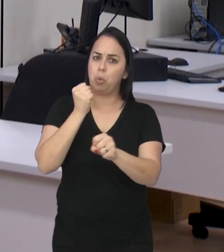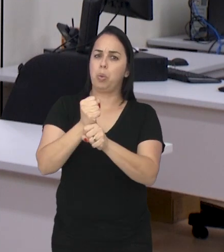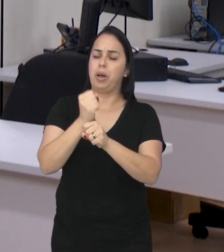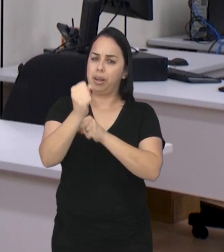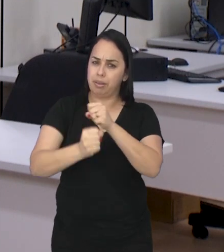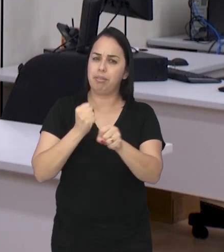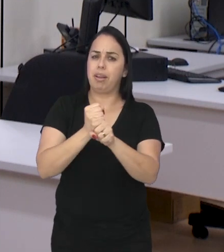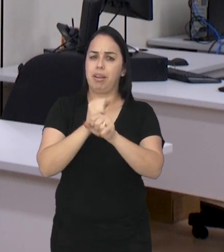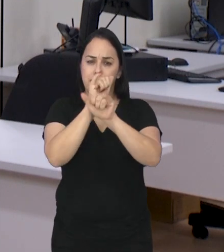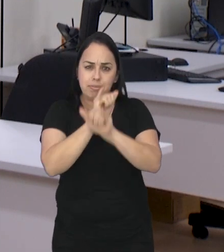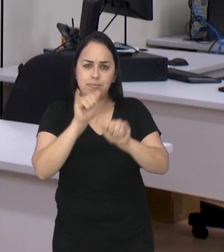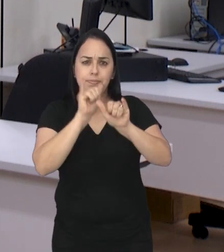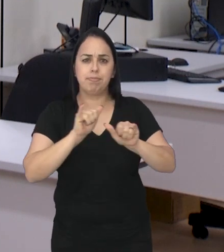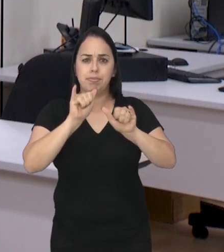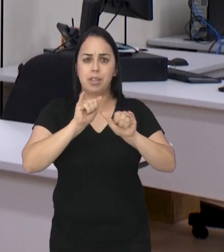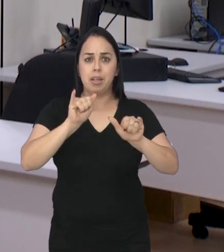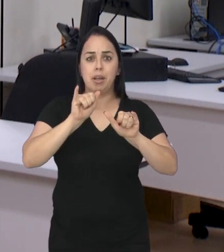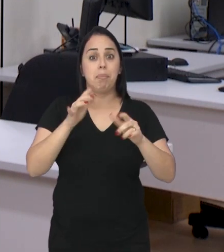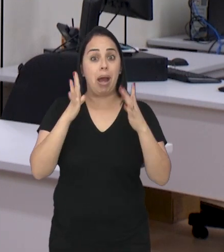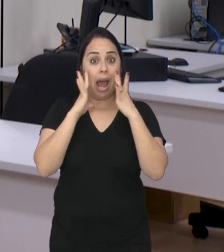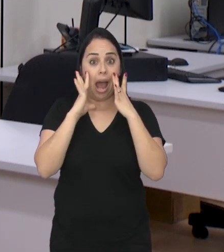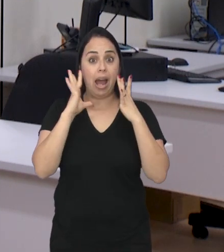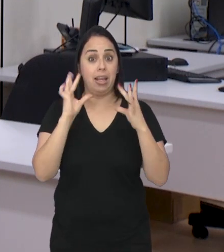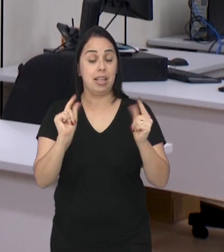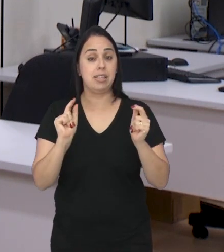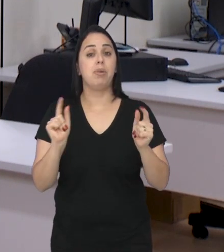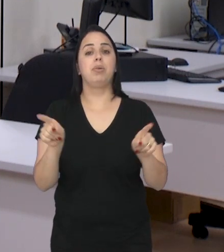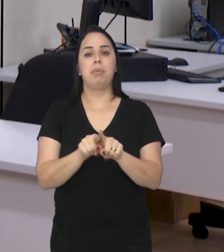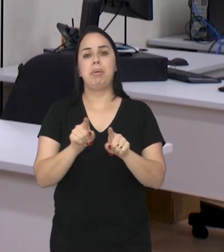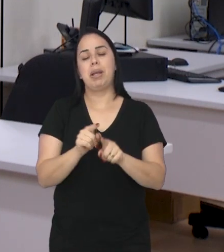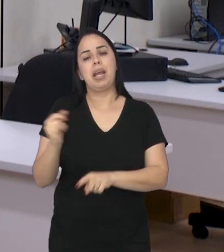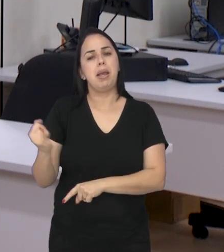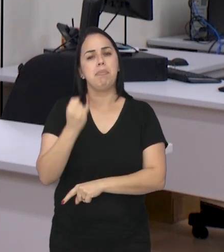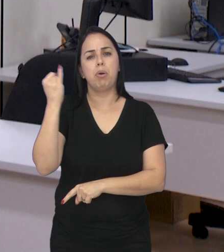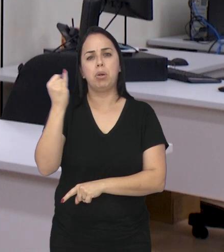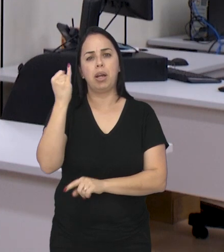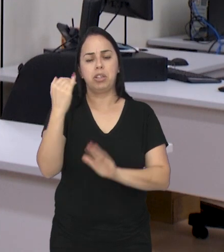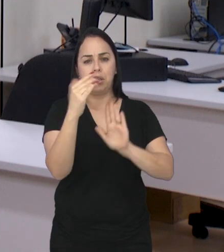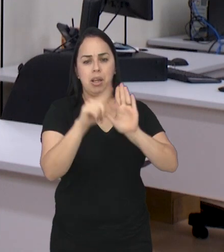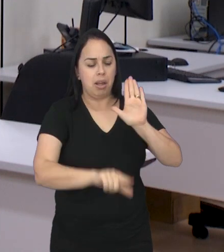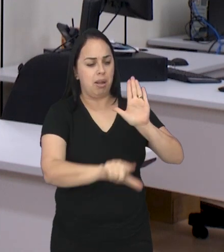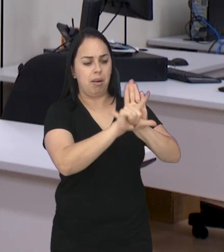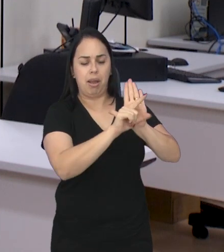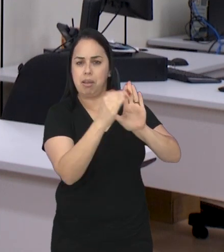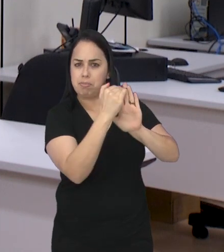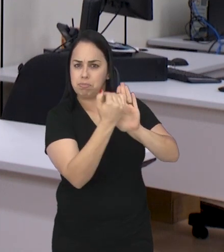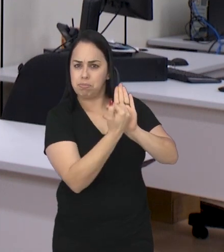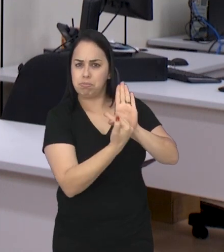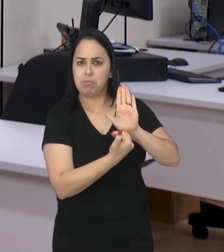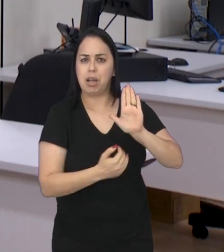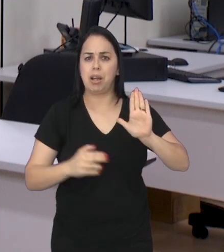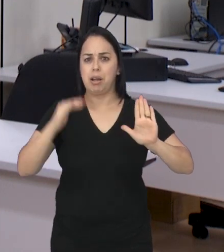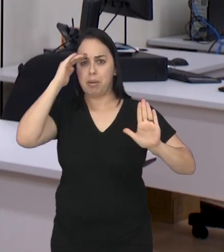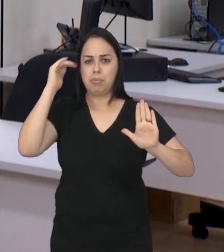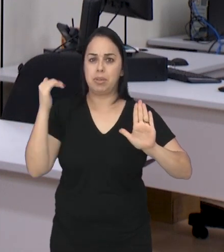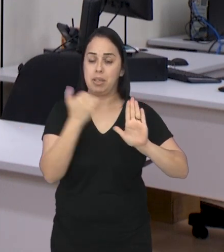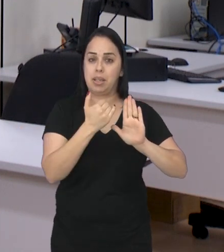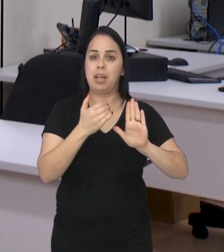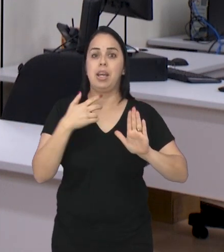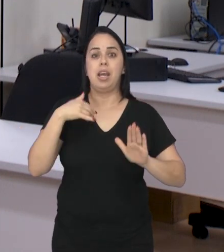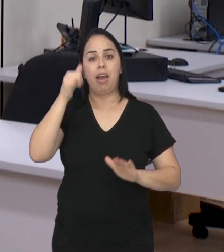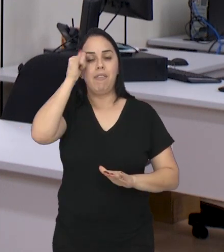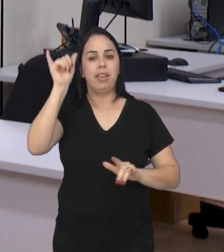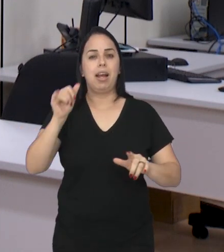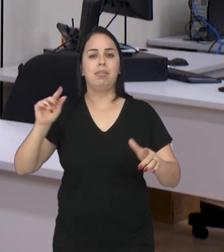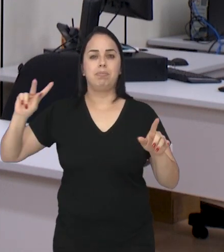tem campanha que chama atenção da população sobre a importância de respeitar as regras previstas em lei prevenir